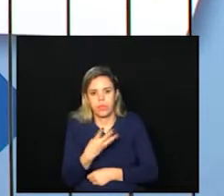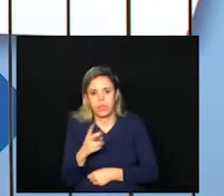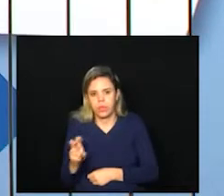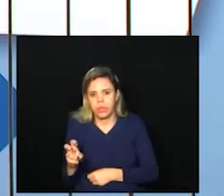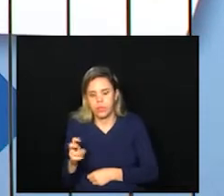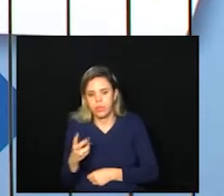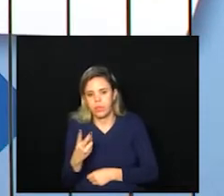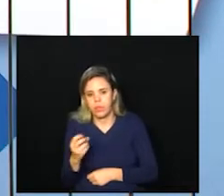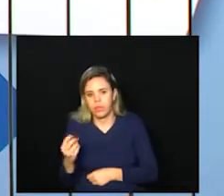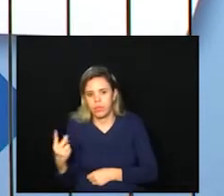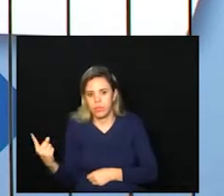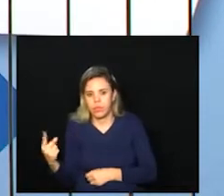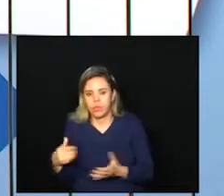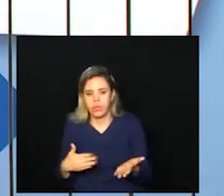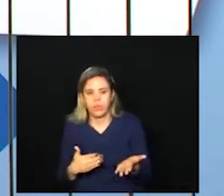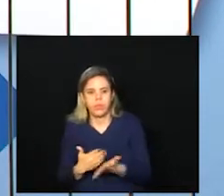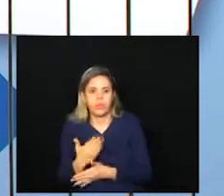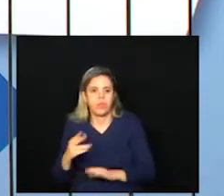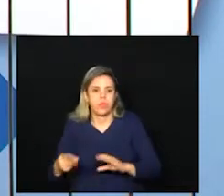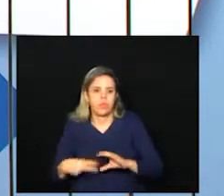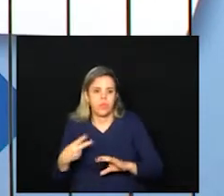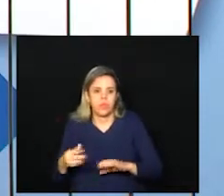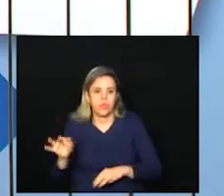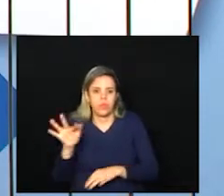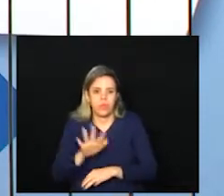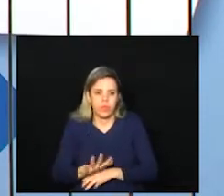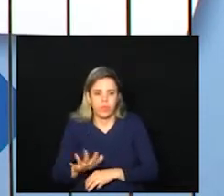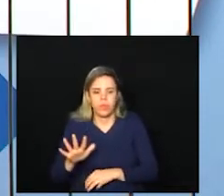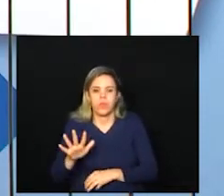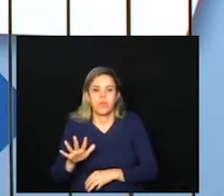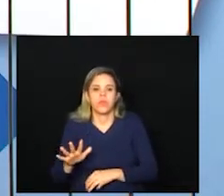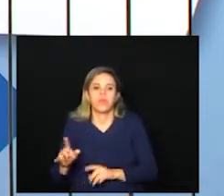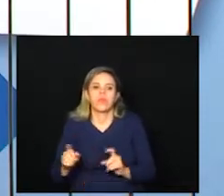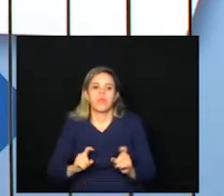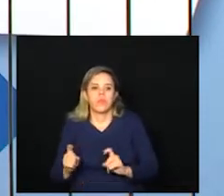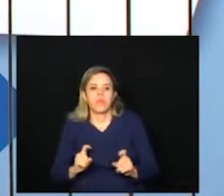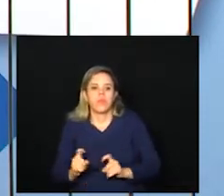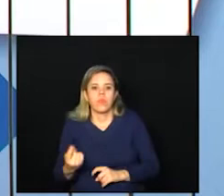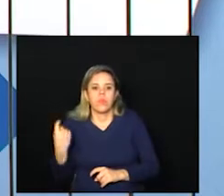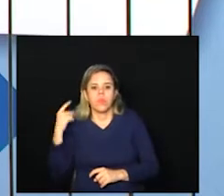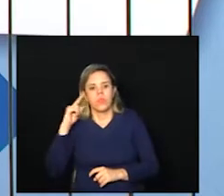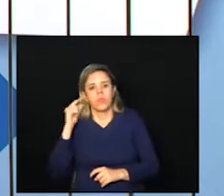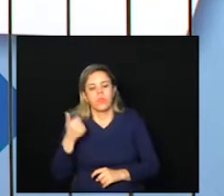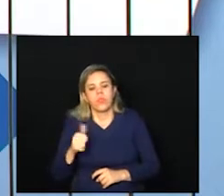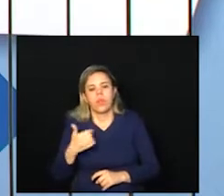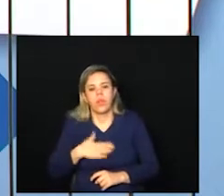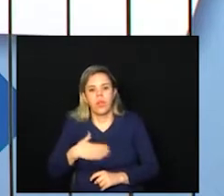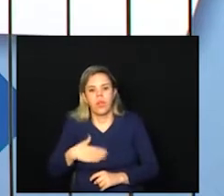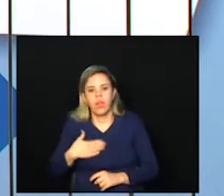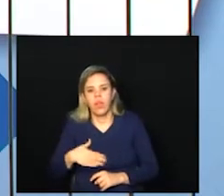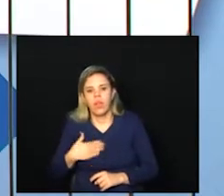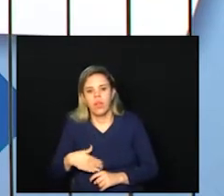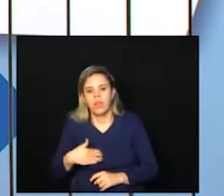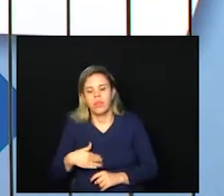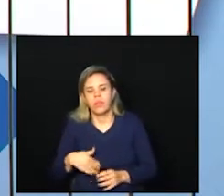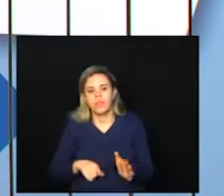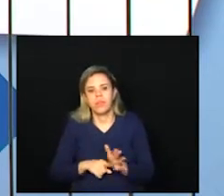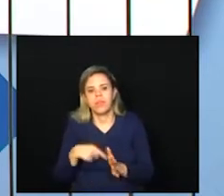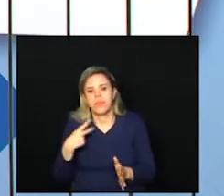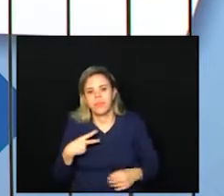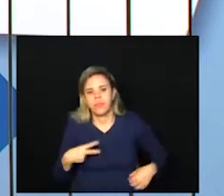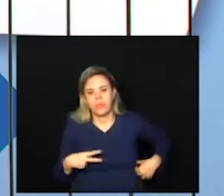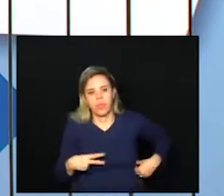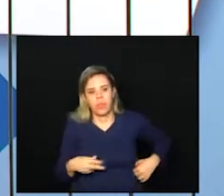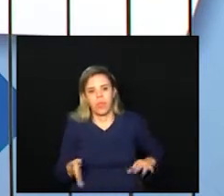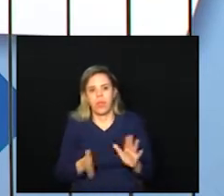1045 de 2021, aprovado pela Câmara Federal na sessão do último dia 11 de agosto. Segundo a parlamentar,